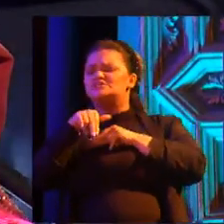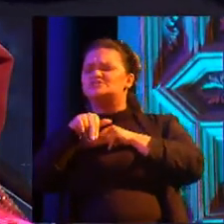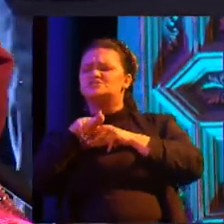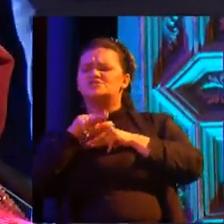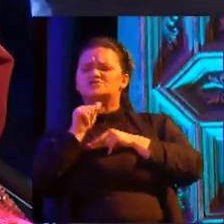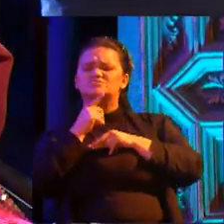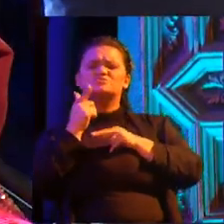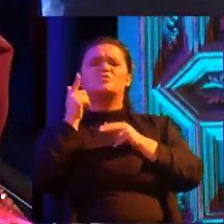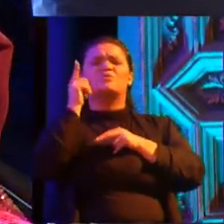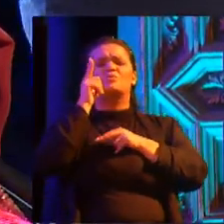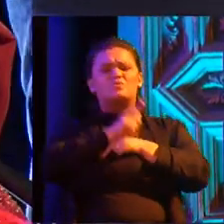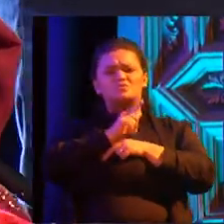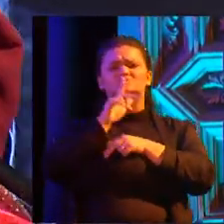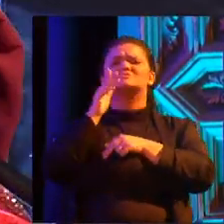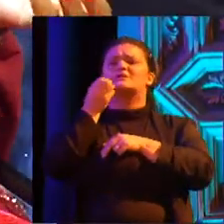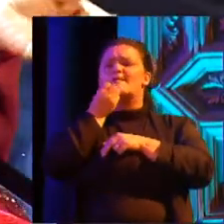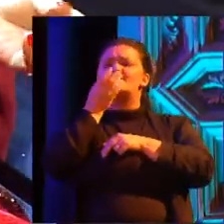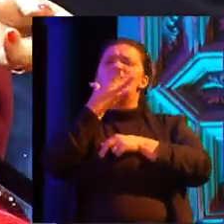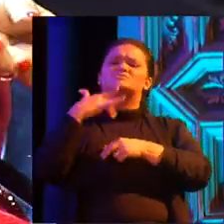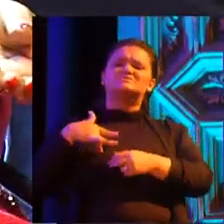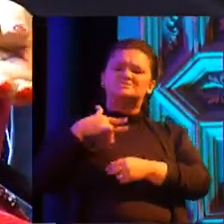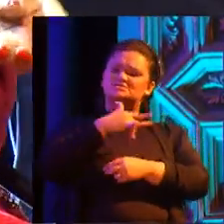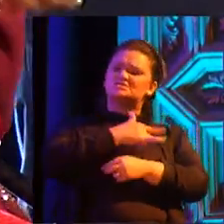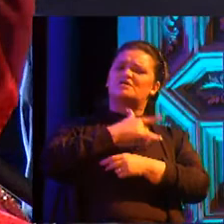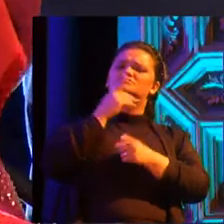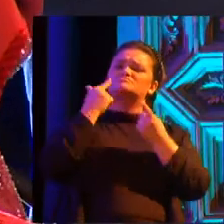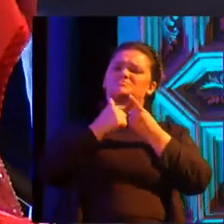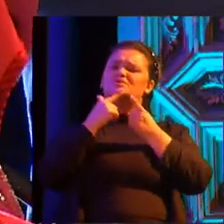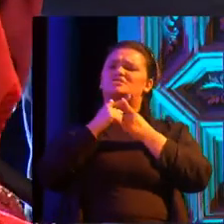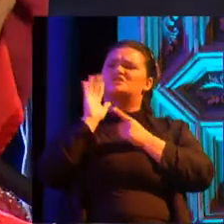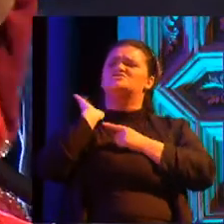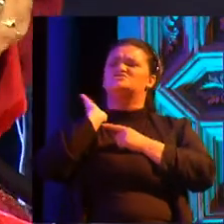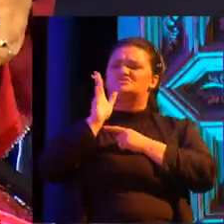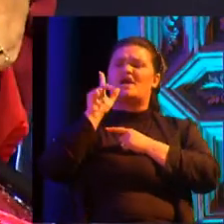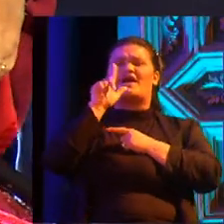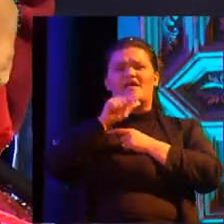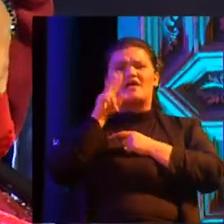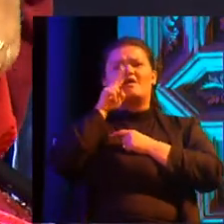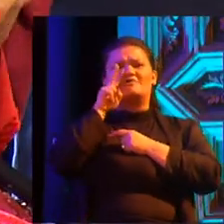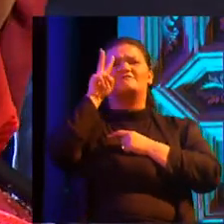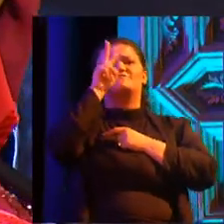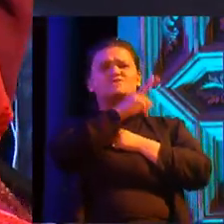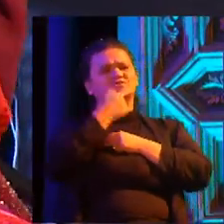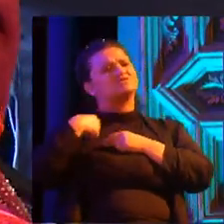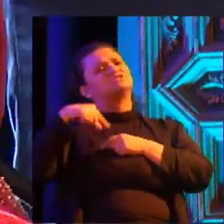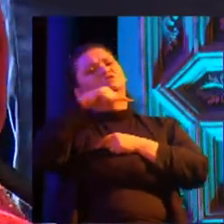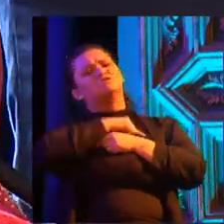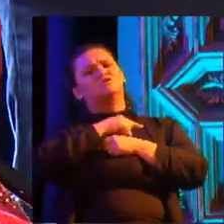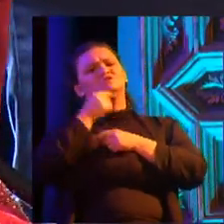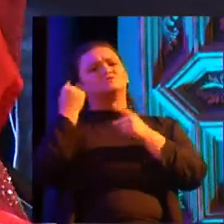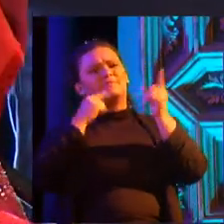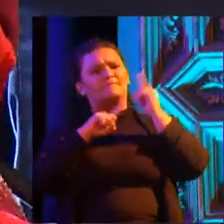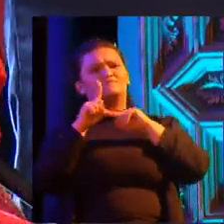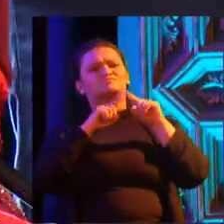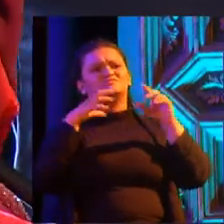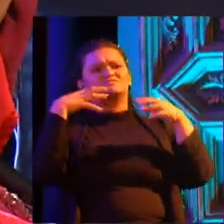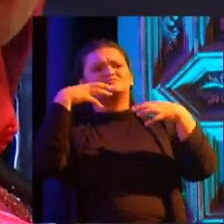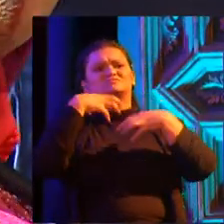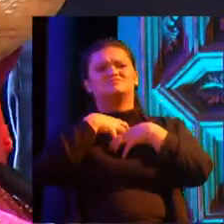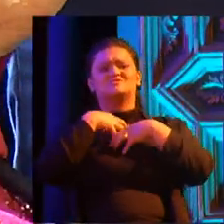Manuel Cordeiro fique bom, porque já é uma força da nossa música que já ia ficar